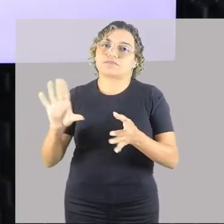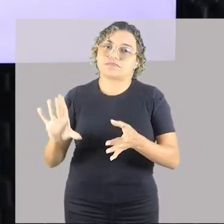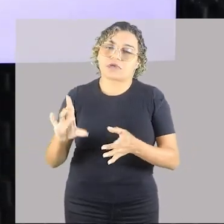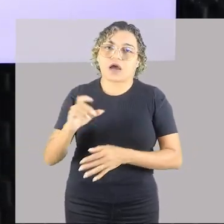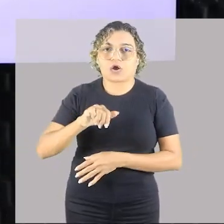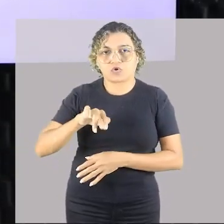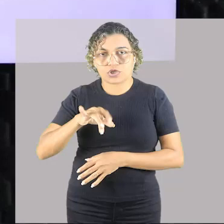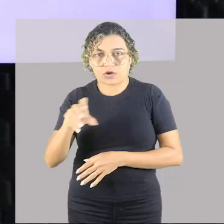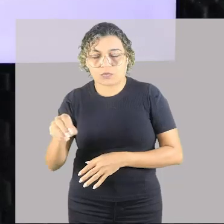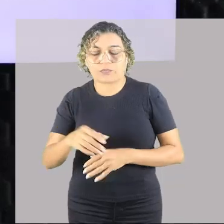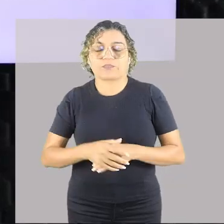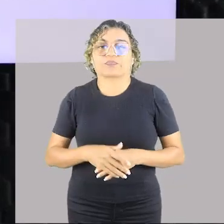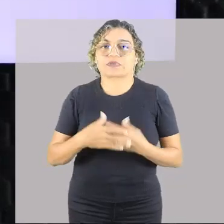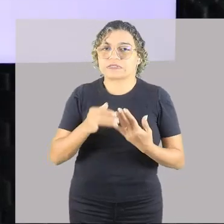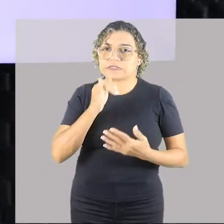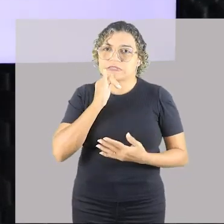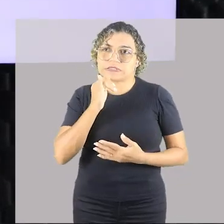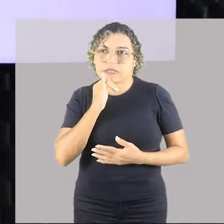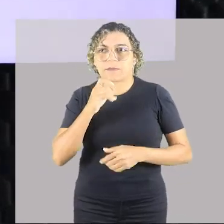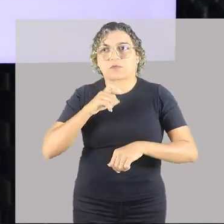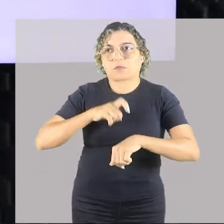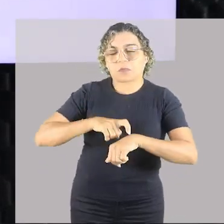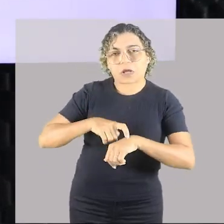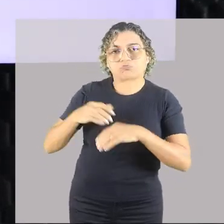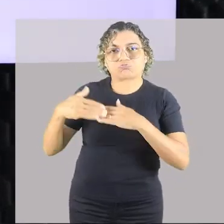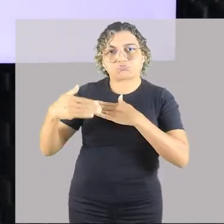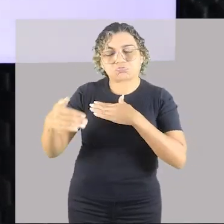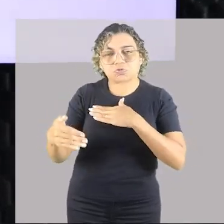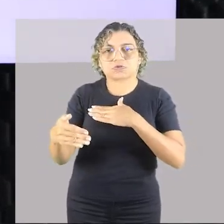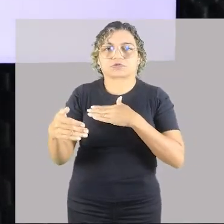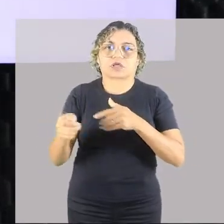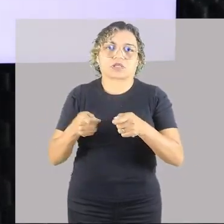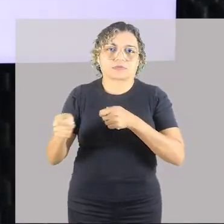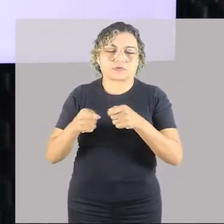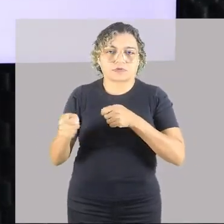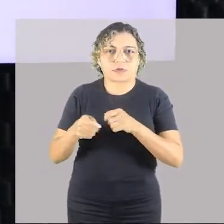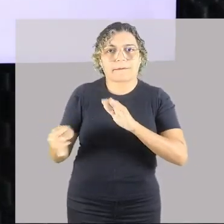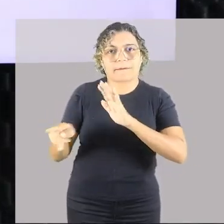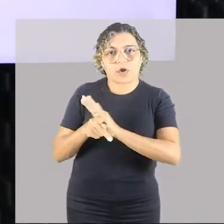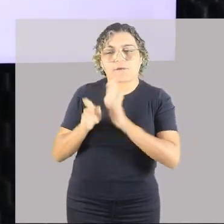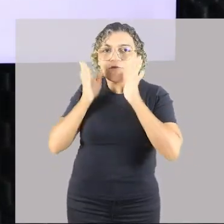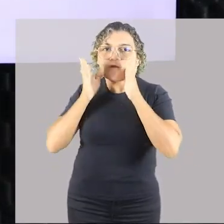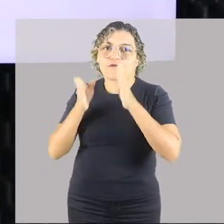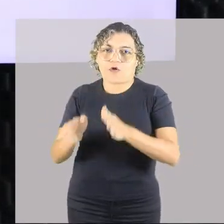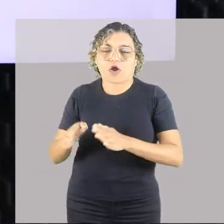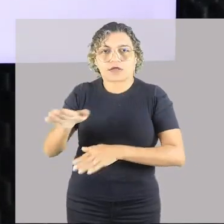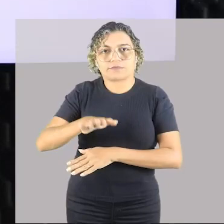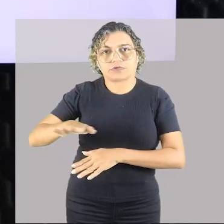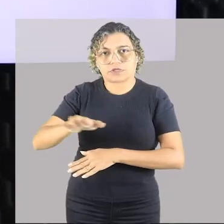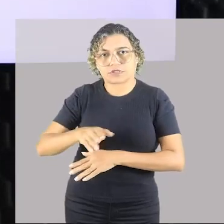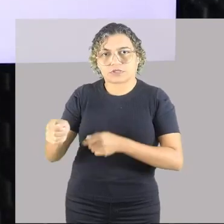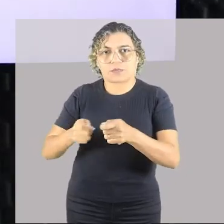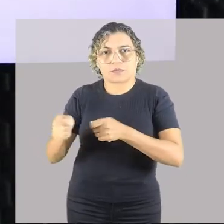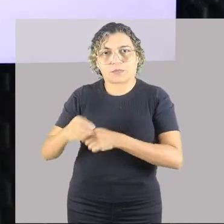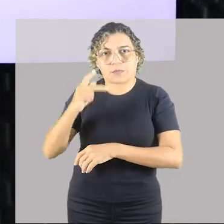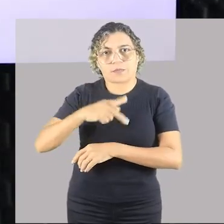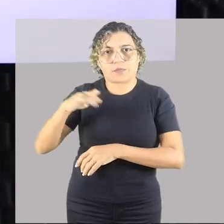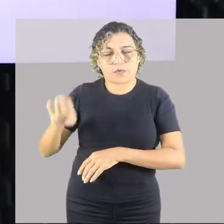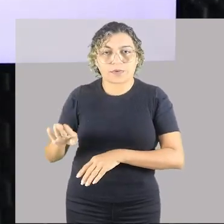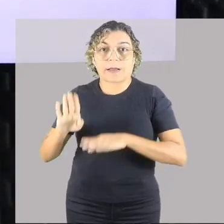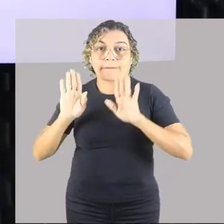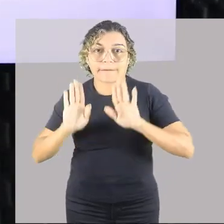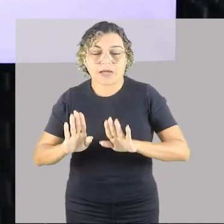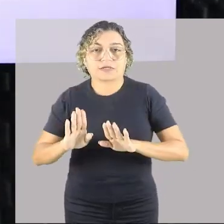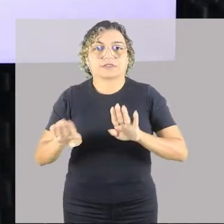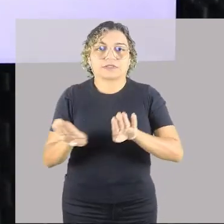em analogia, em equiparação, no caso de um processo administrativo da administração pública estadual, seria publicado no Diário